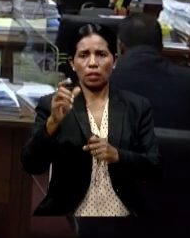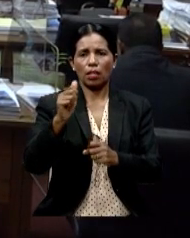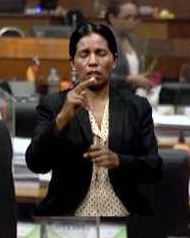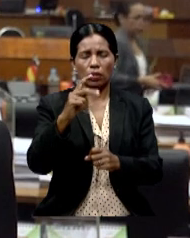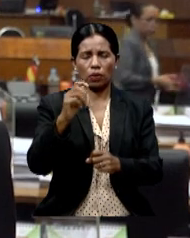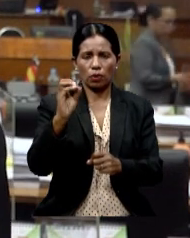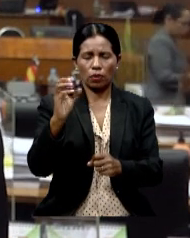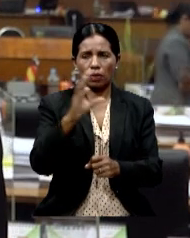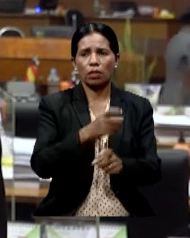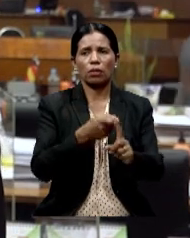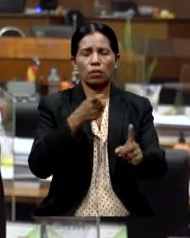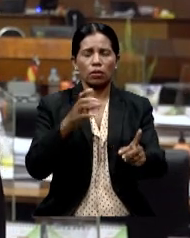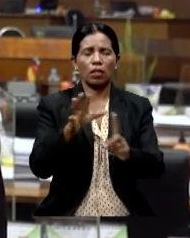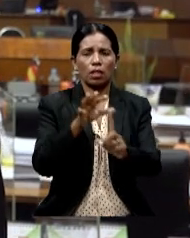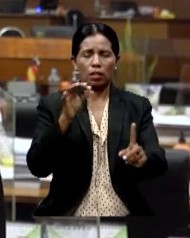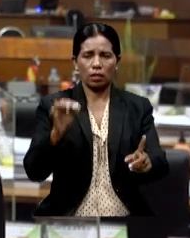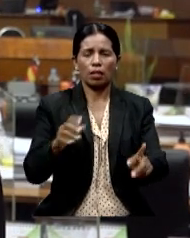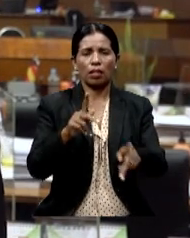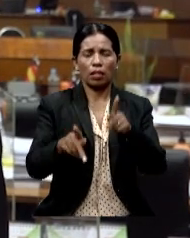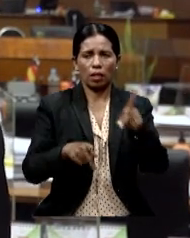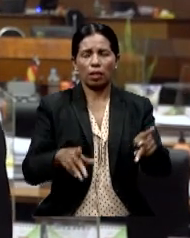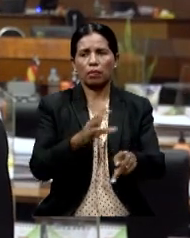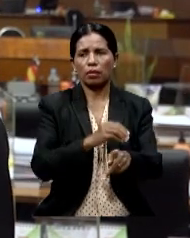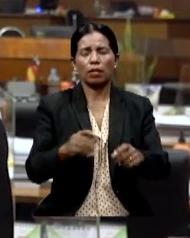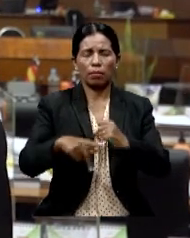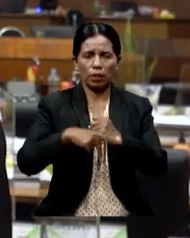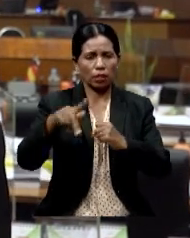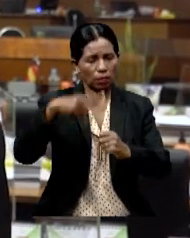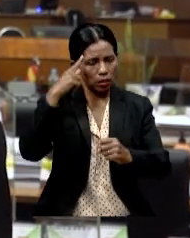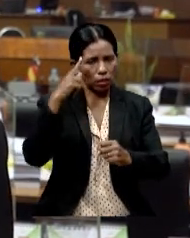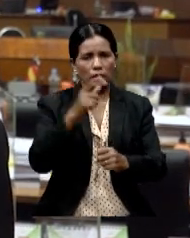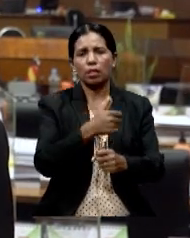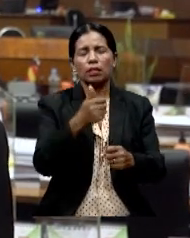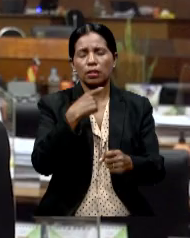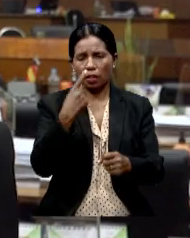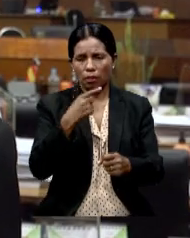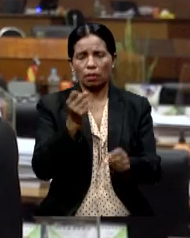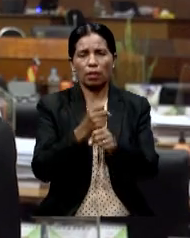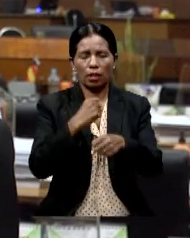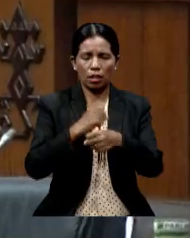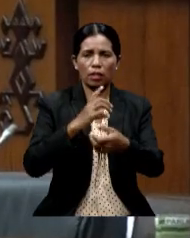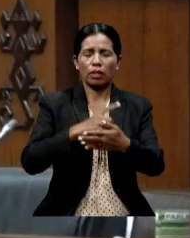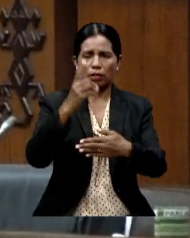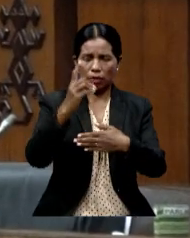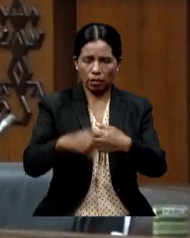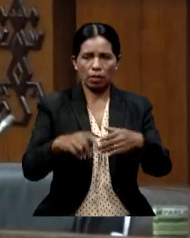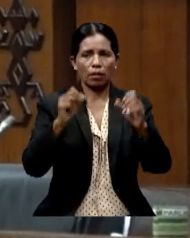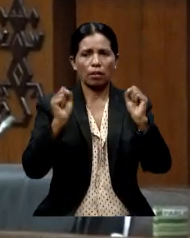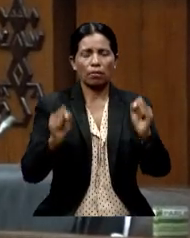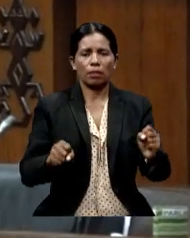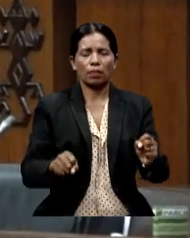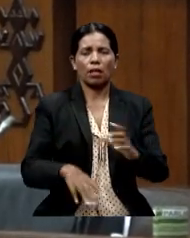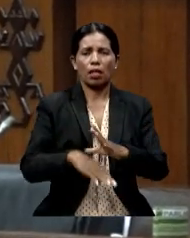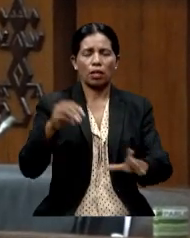Hateten, Liuselição Hatudo, povo Maxulga partido político e Denebe, bele halo desenvolvimento, nune bele core